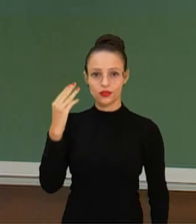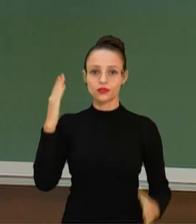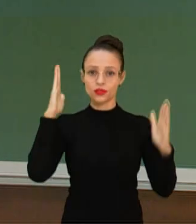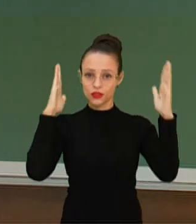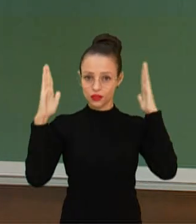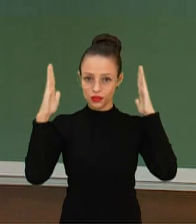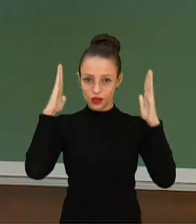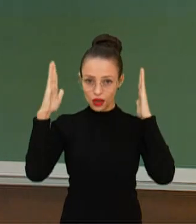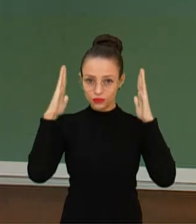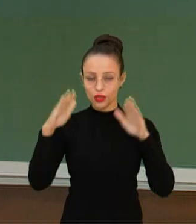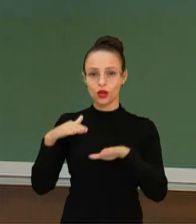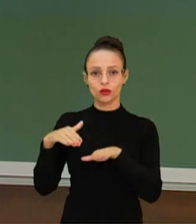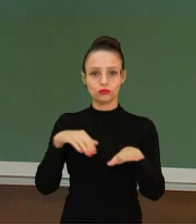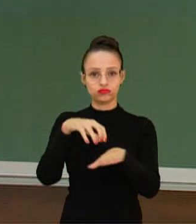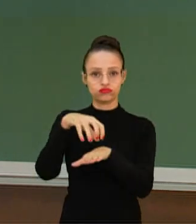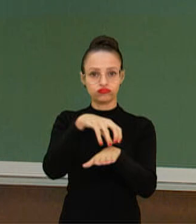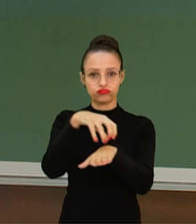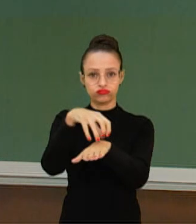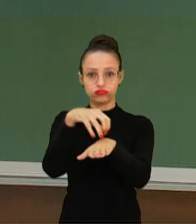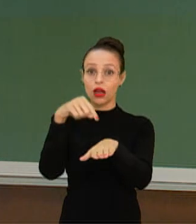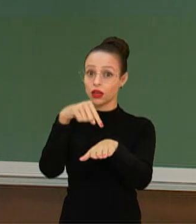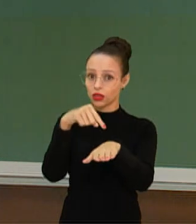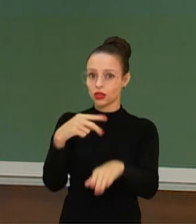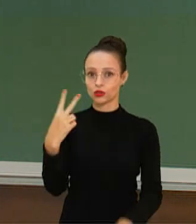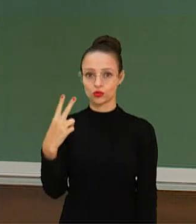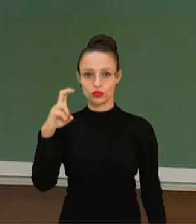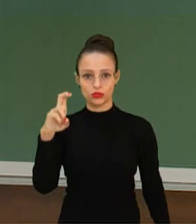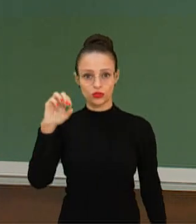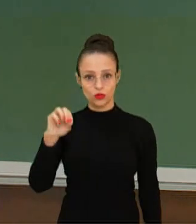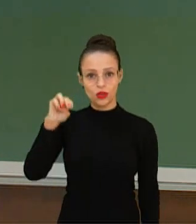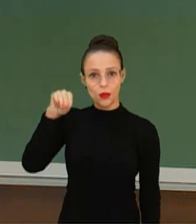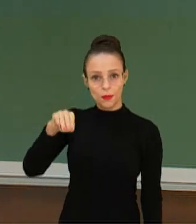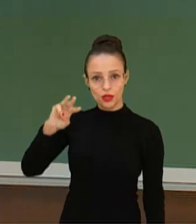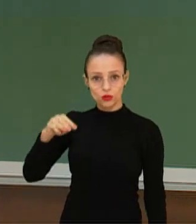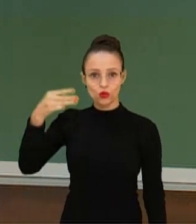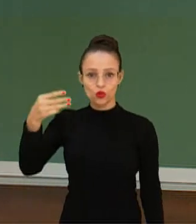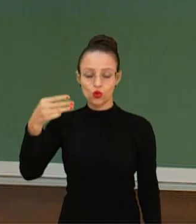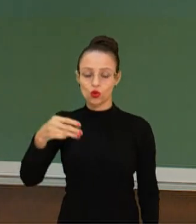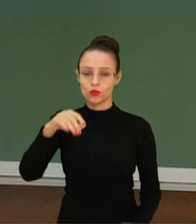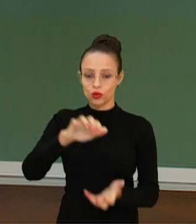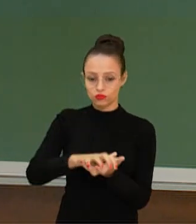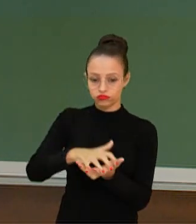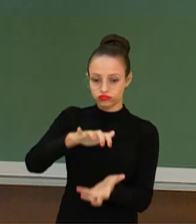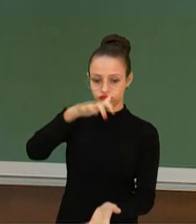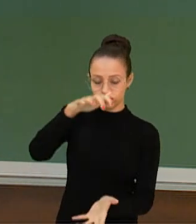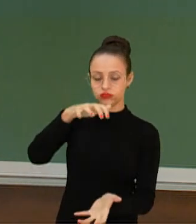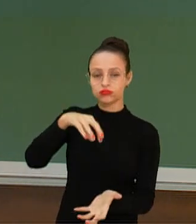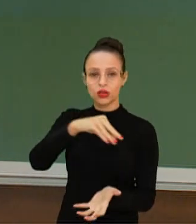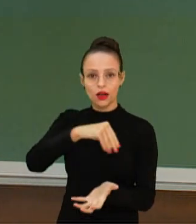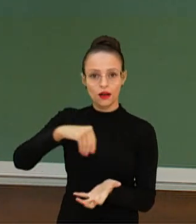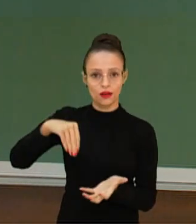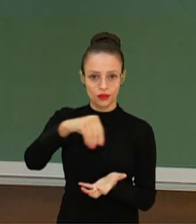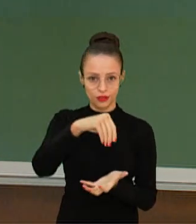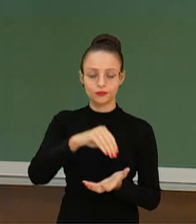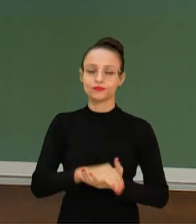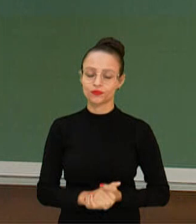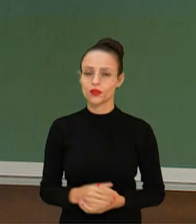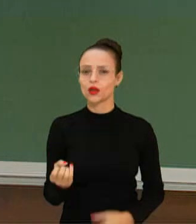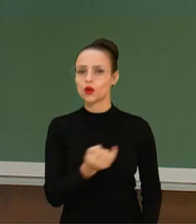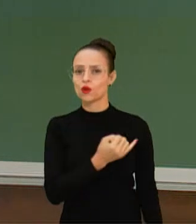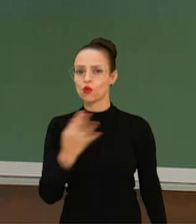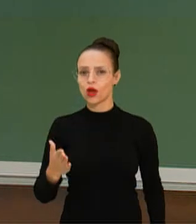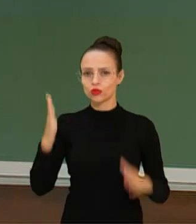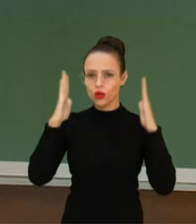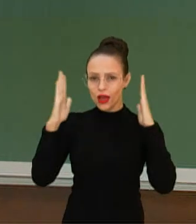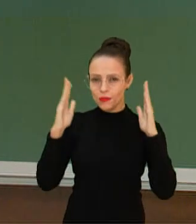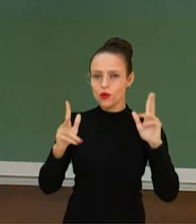caminhões transportam 250 metros cúbicos de areia, ok? Quantos caminhões